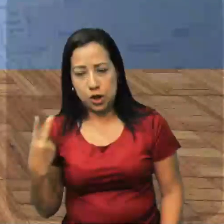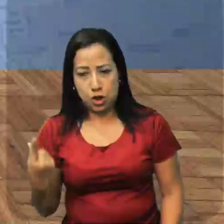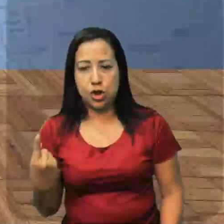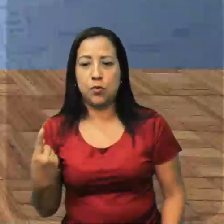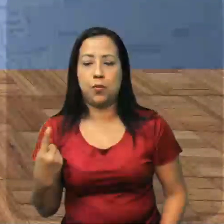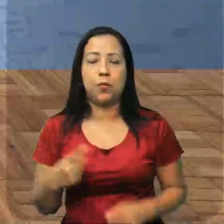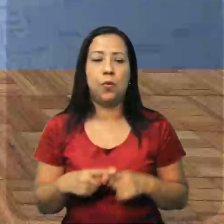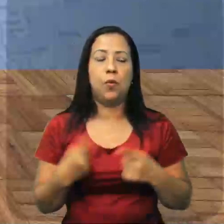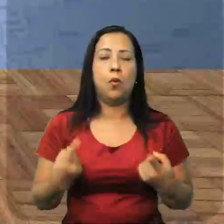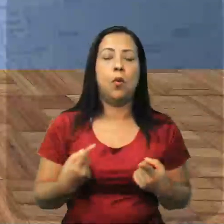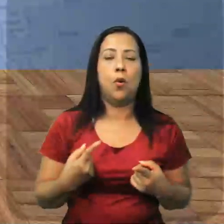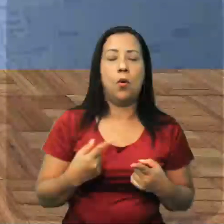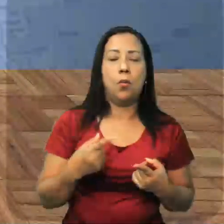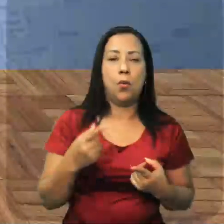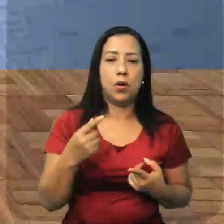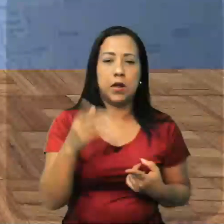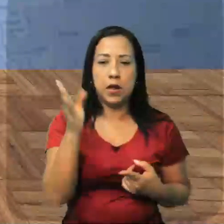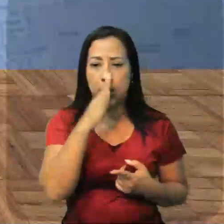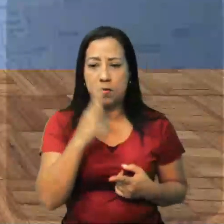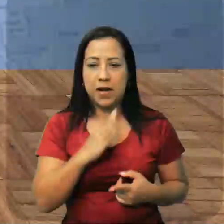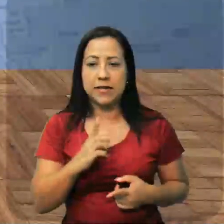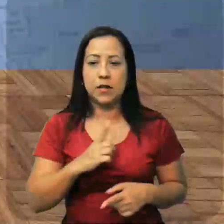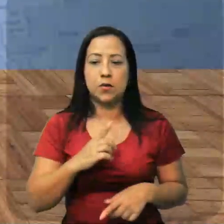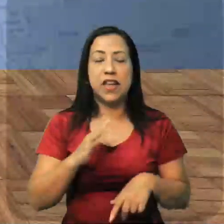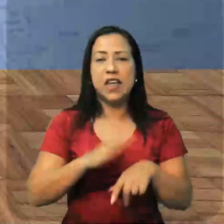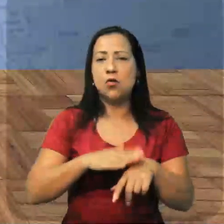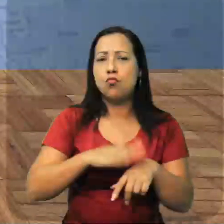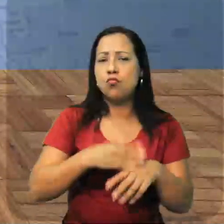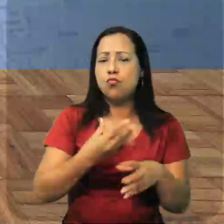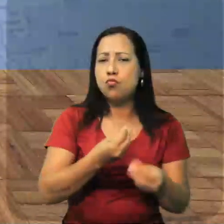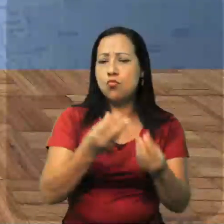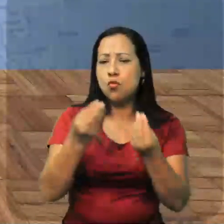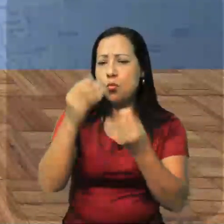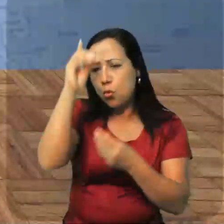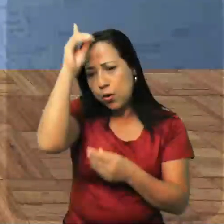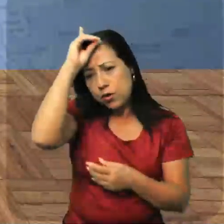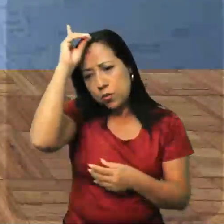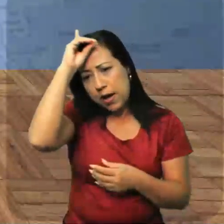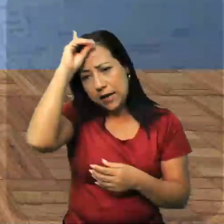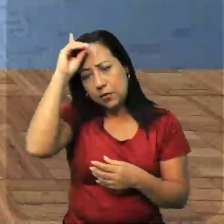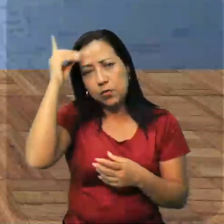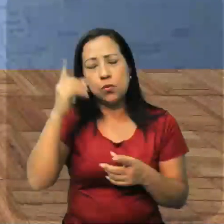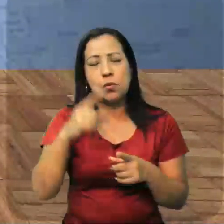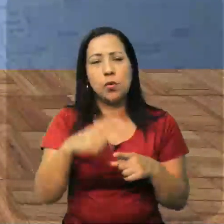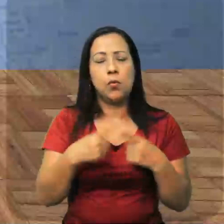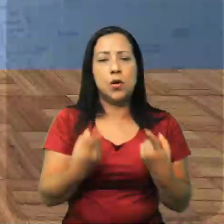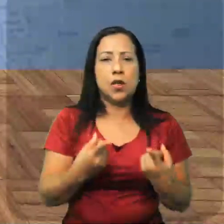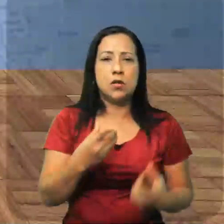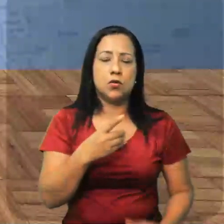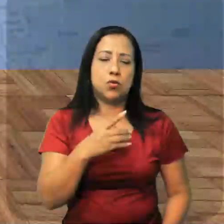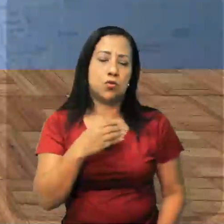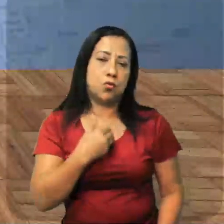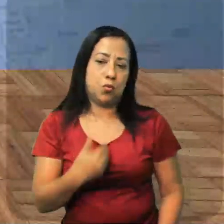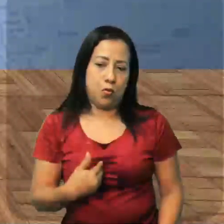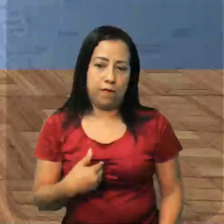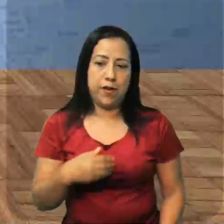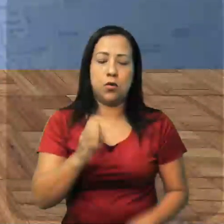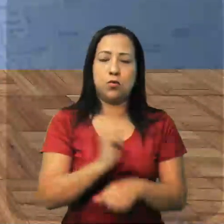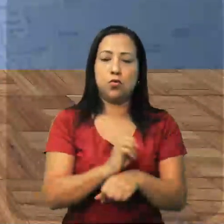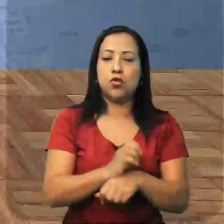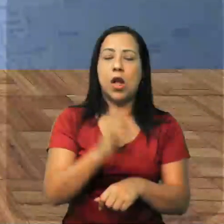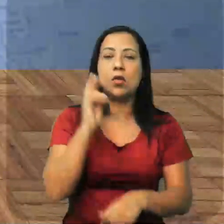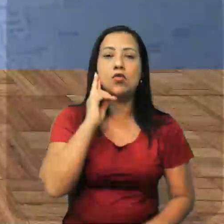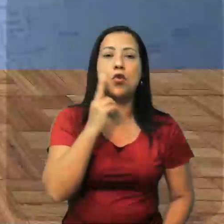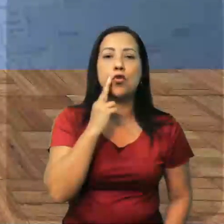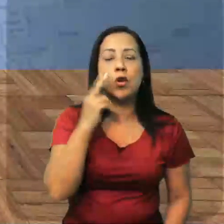ele precisa de um adulto com melhor qualidade de vida. Portanto, o governo do Estado de Rondônia está pensando em você, meu querido jovem. Essa